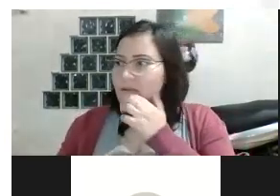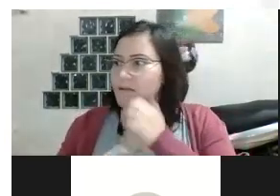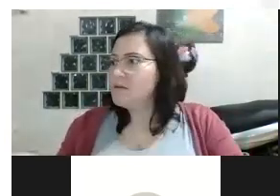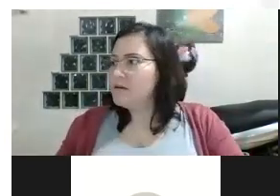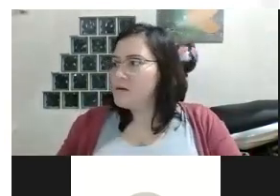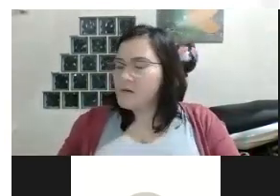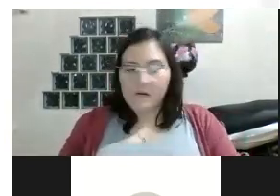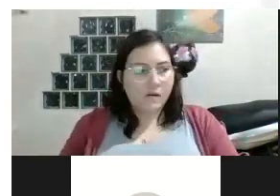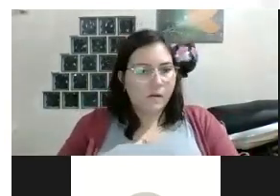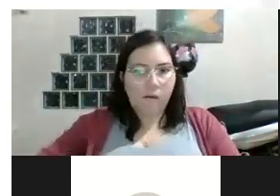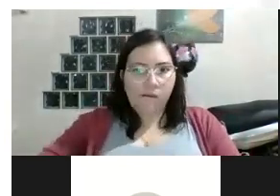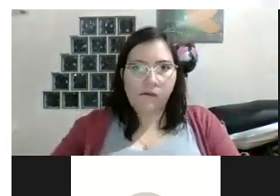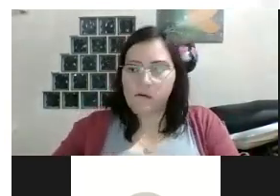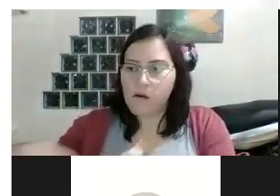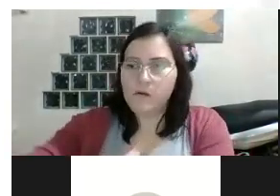tudo.